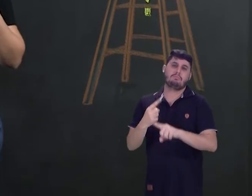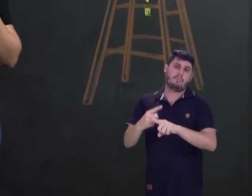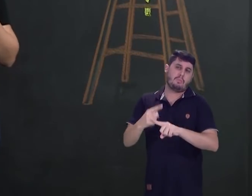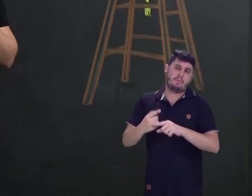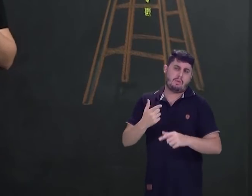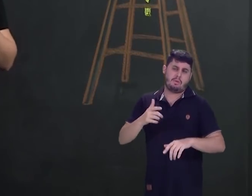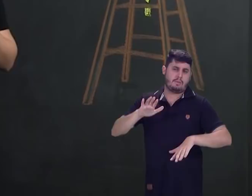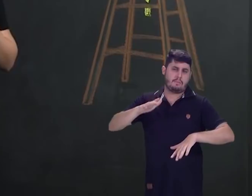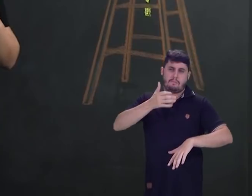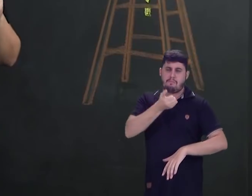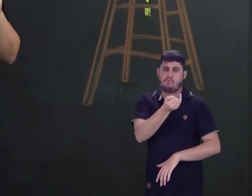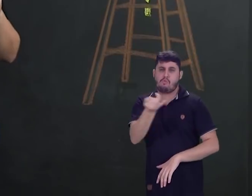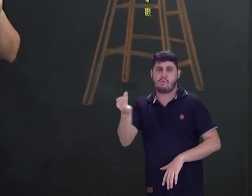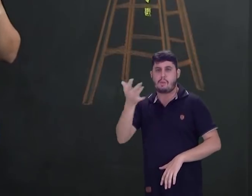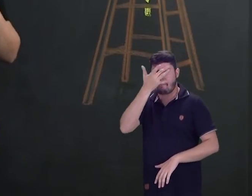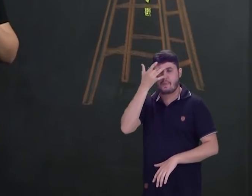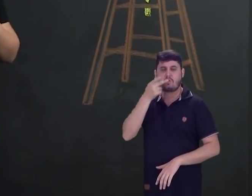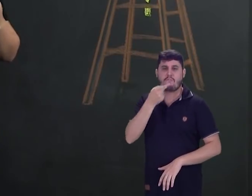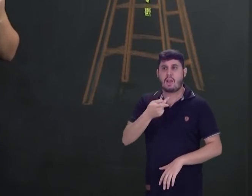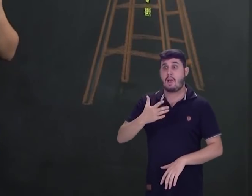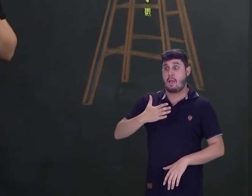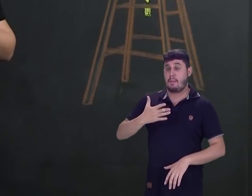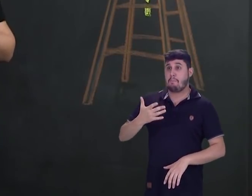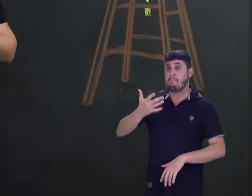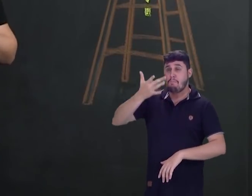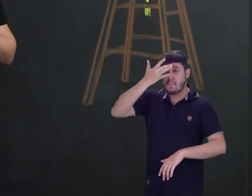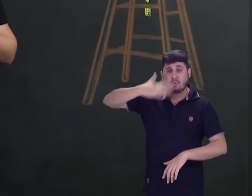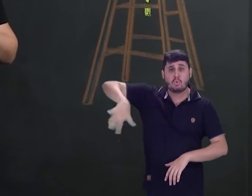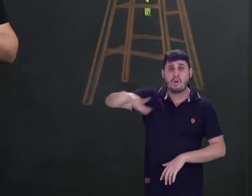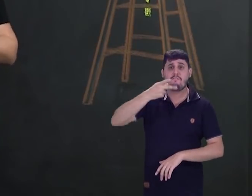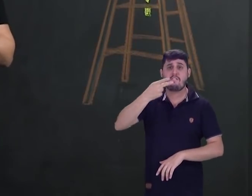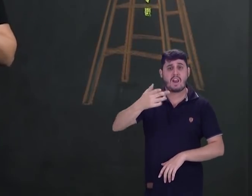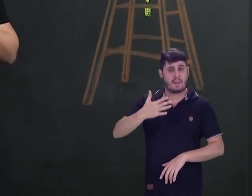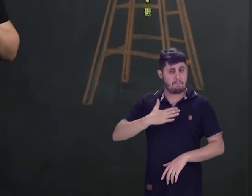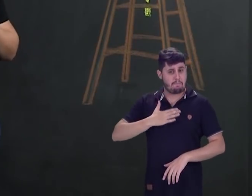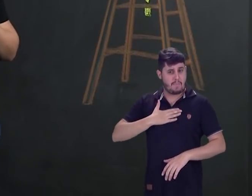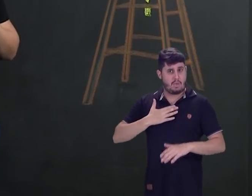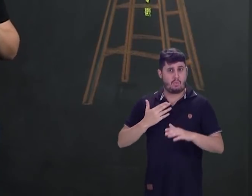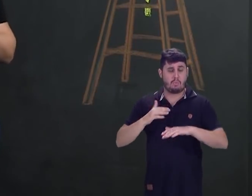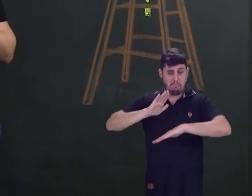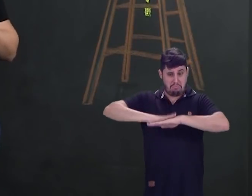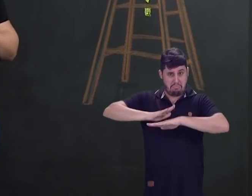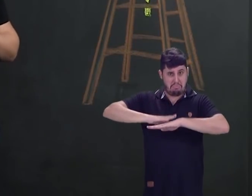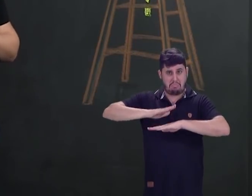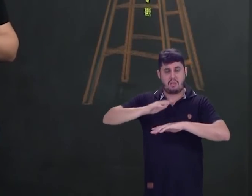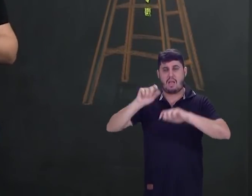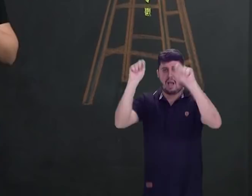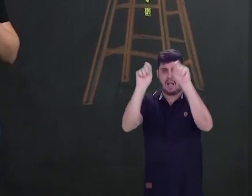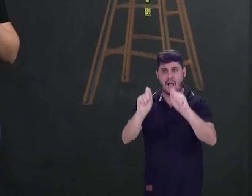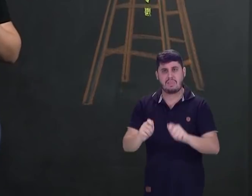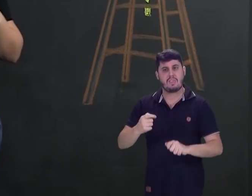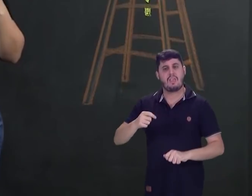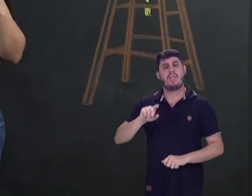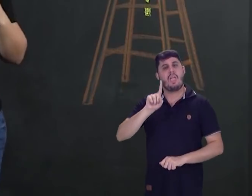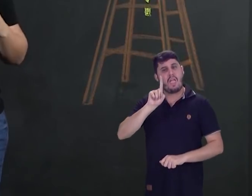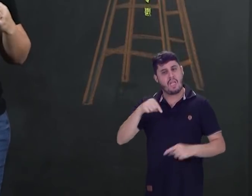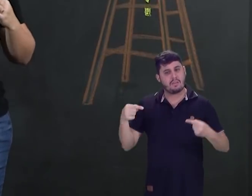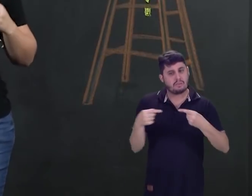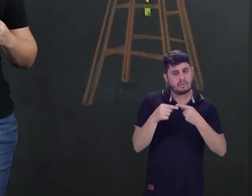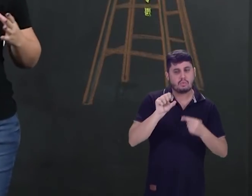que as pessoas dizem que as minhas obras são surrealistas, mas de surrealismo não tem nada, porque eu